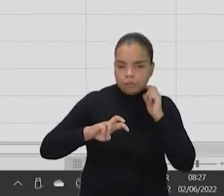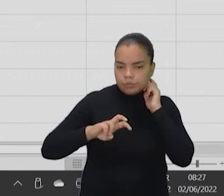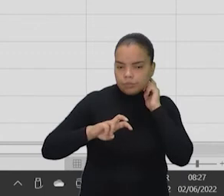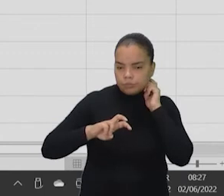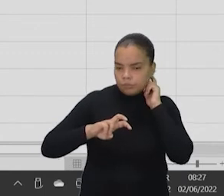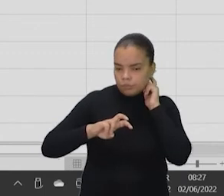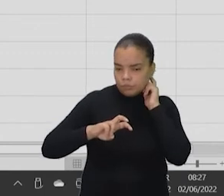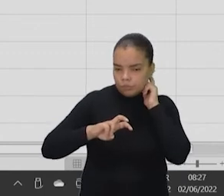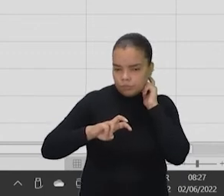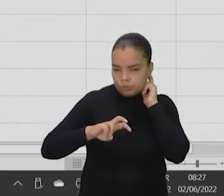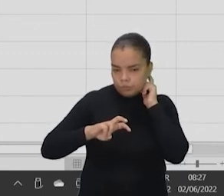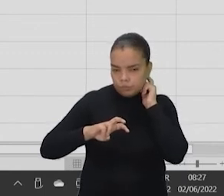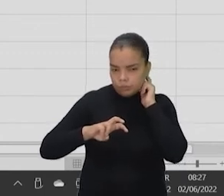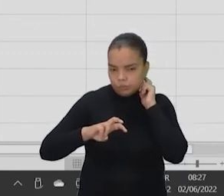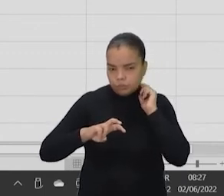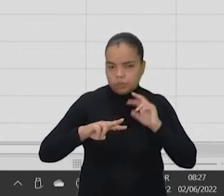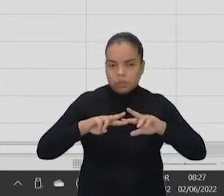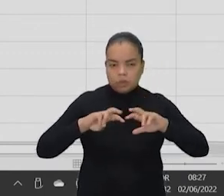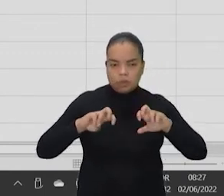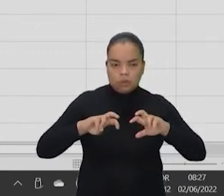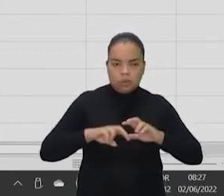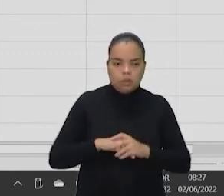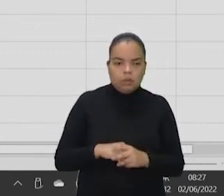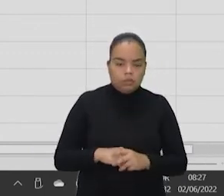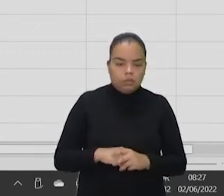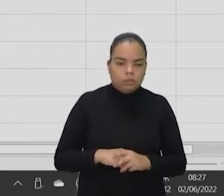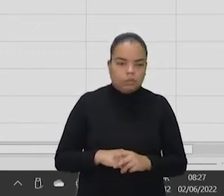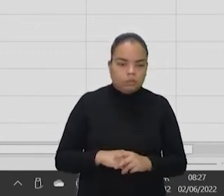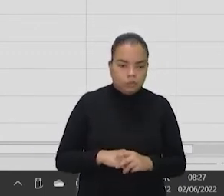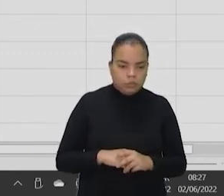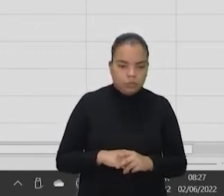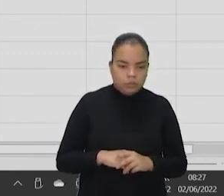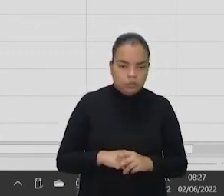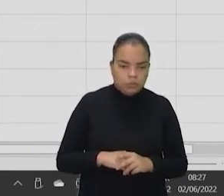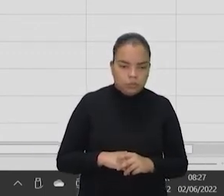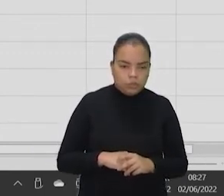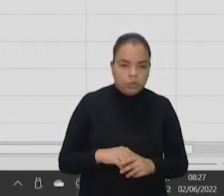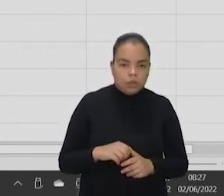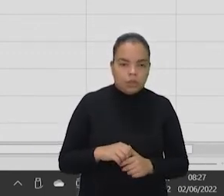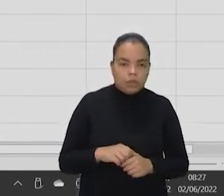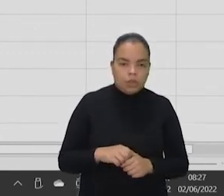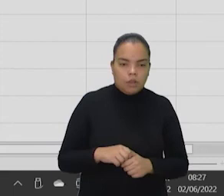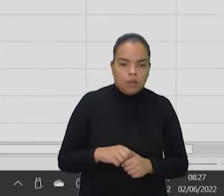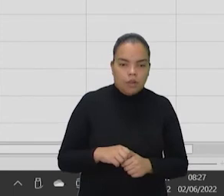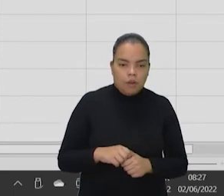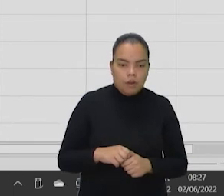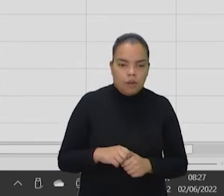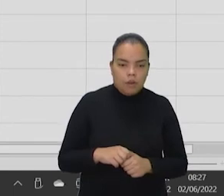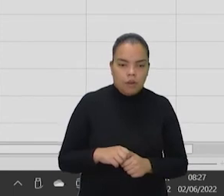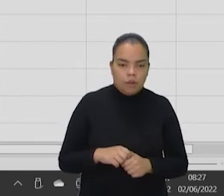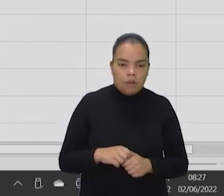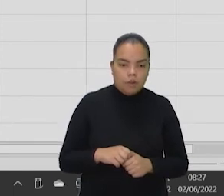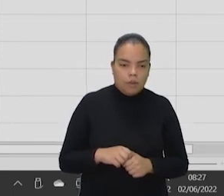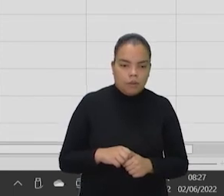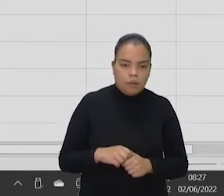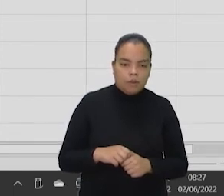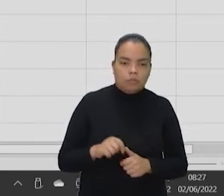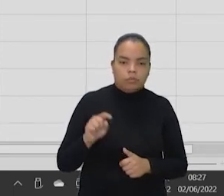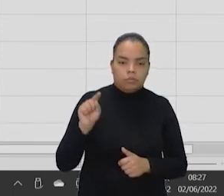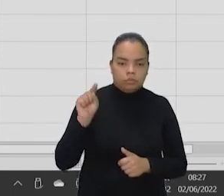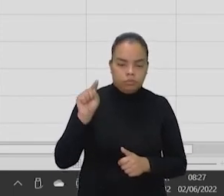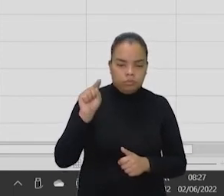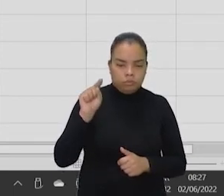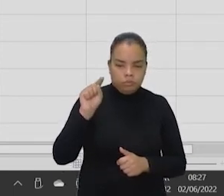gente põe a formulinha de igual. Vai ser sempre o valor anterior, lembra disso? Então, clica em cima o